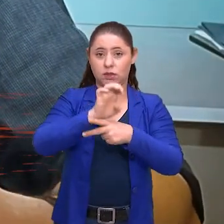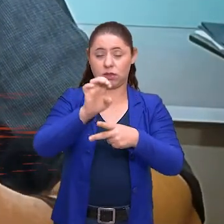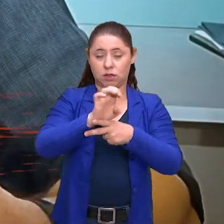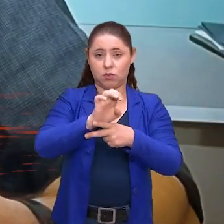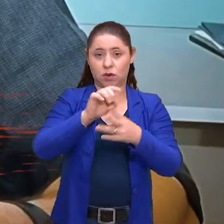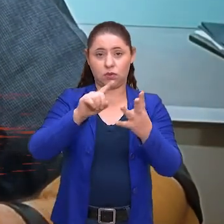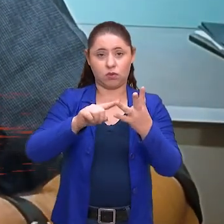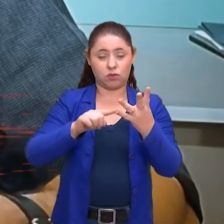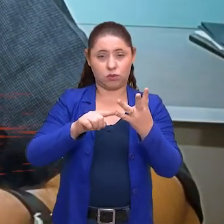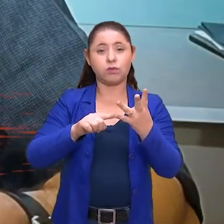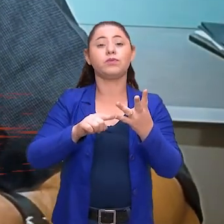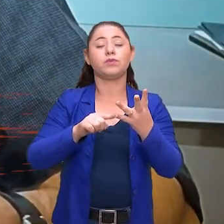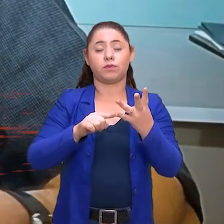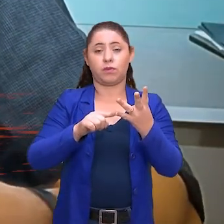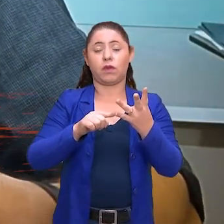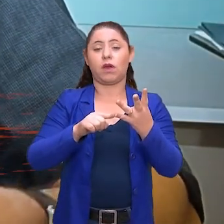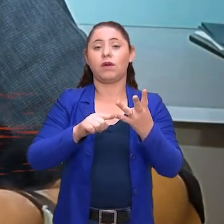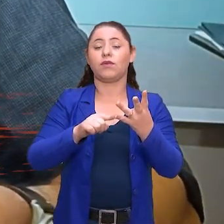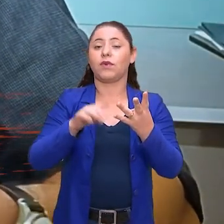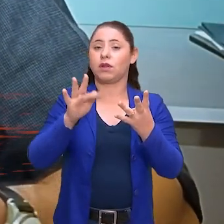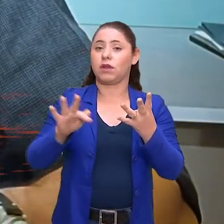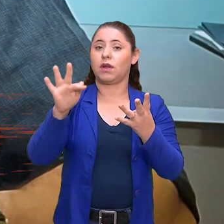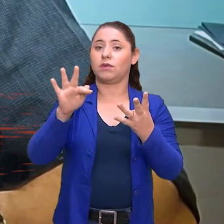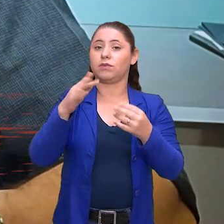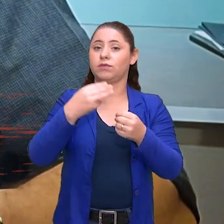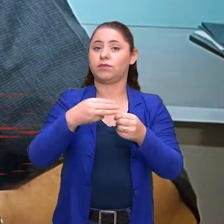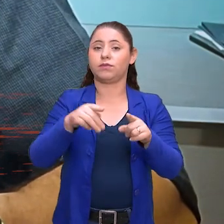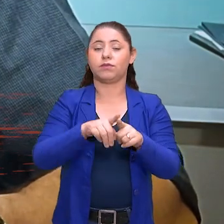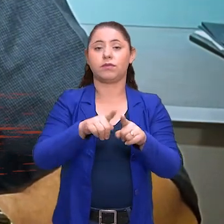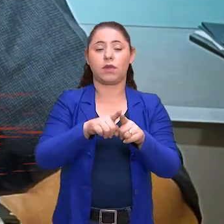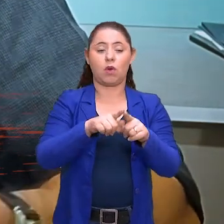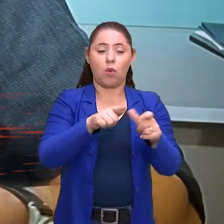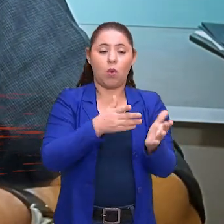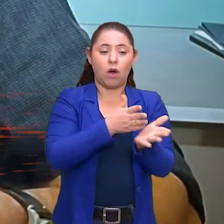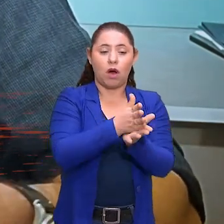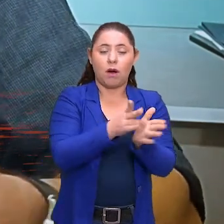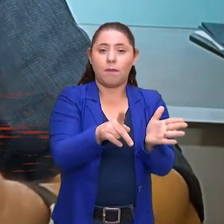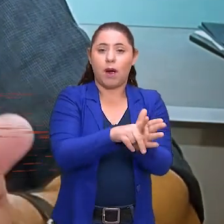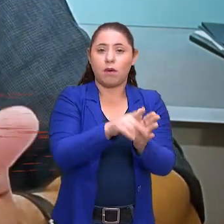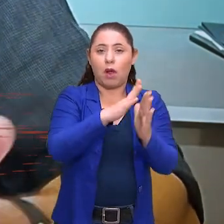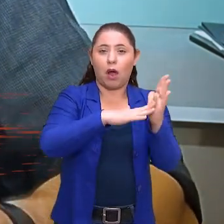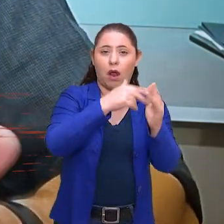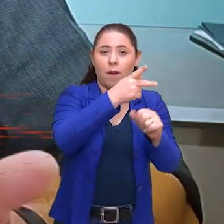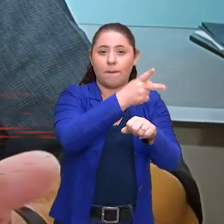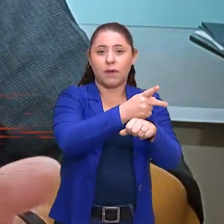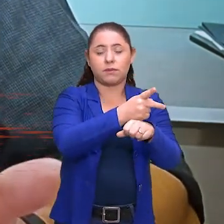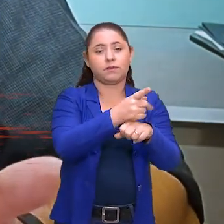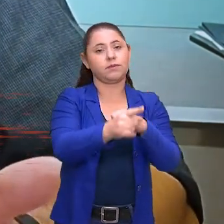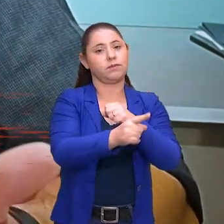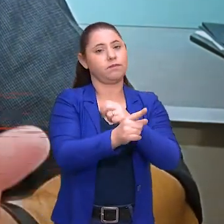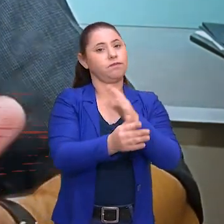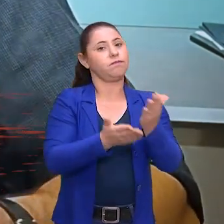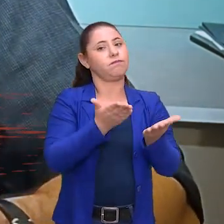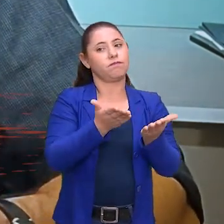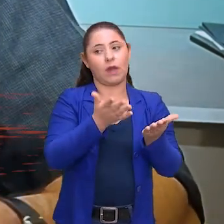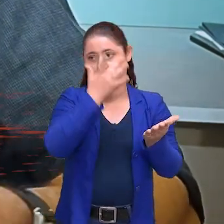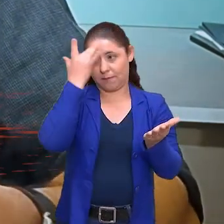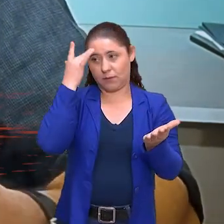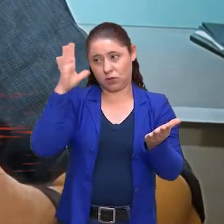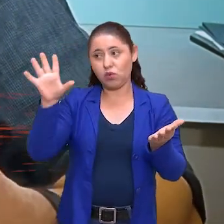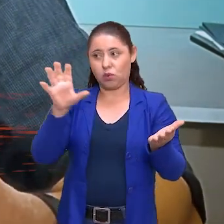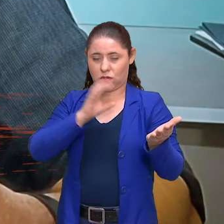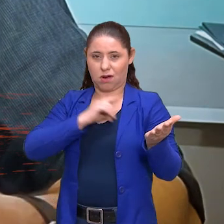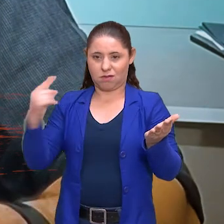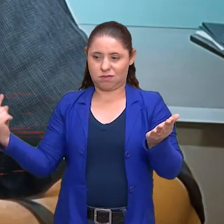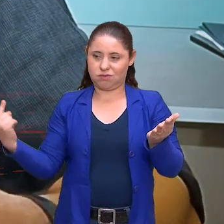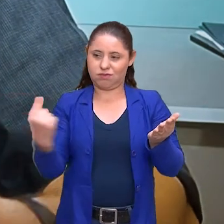2 municipais, 1 estadual e 1 federal. Então essa rota rupestre, ela vai atender o turista que